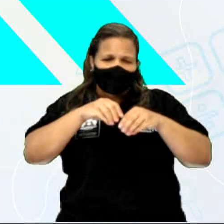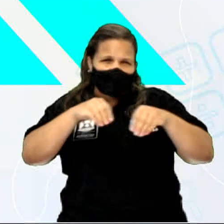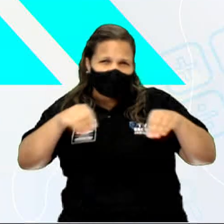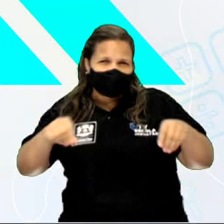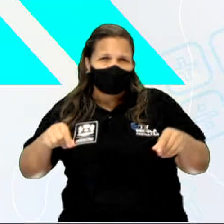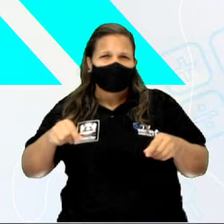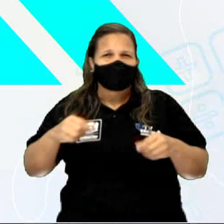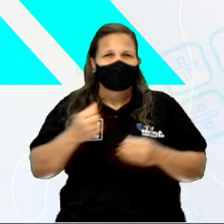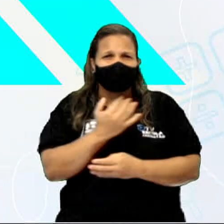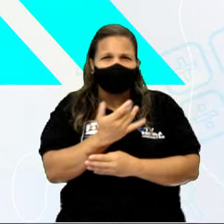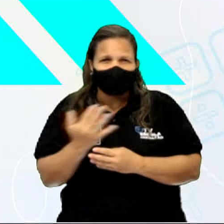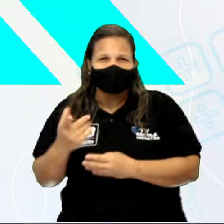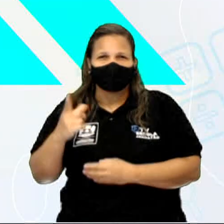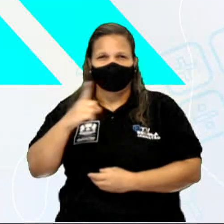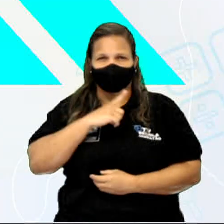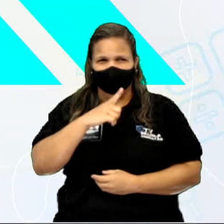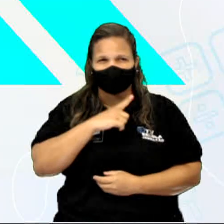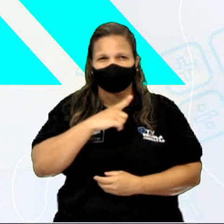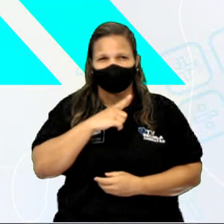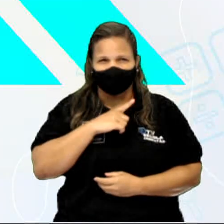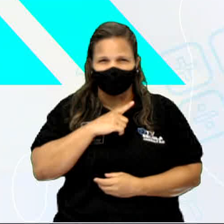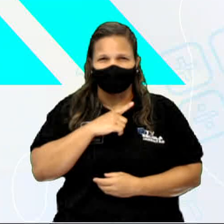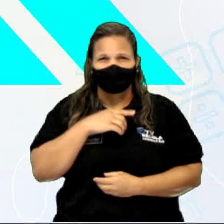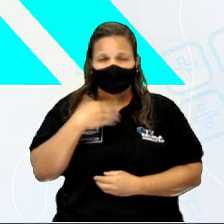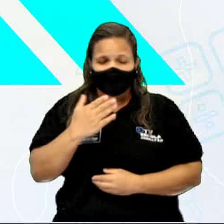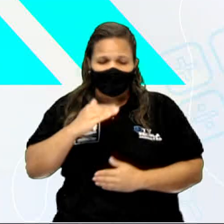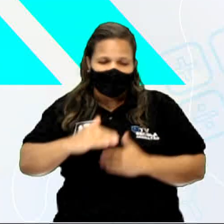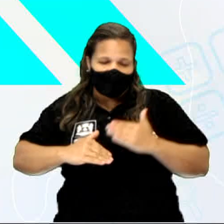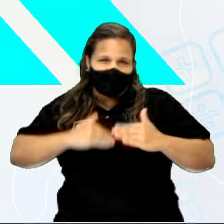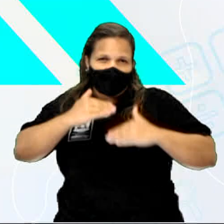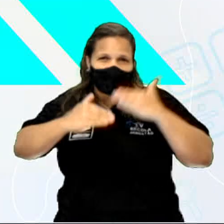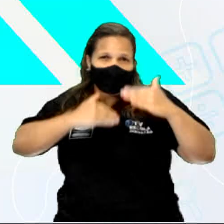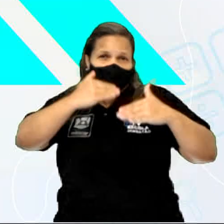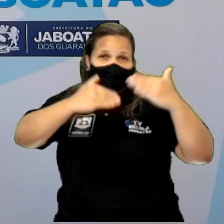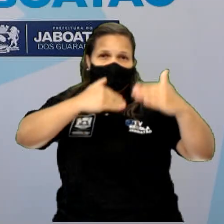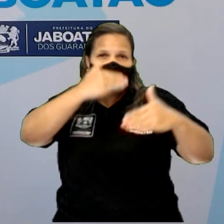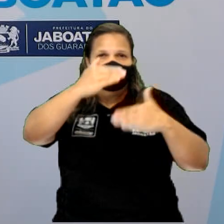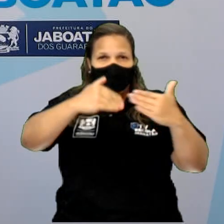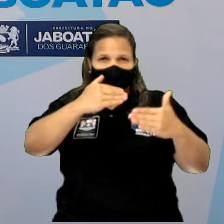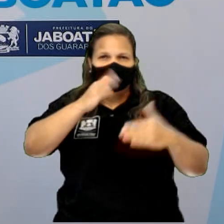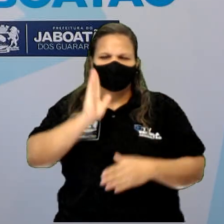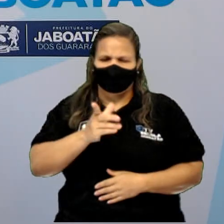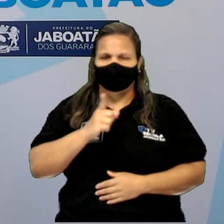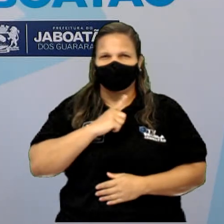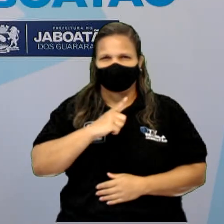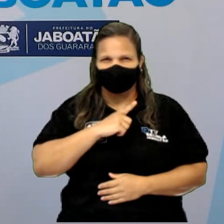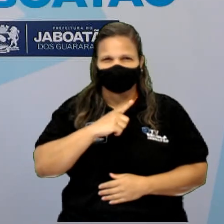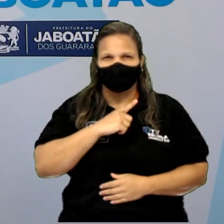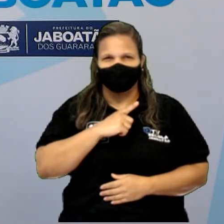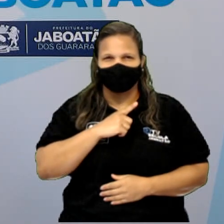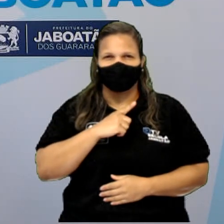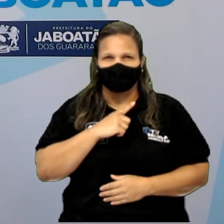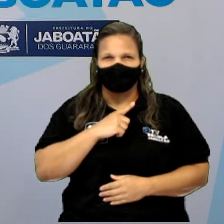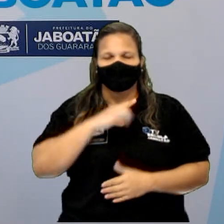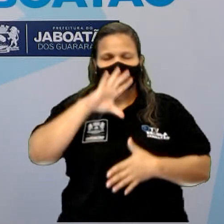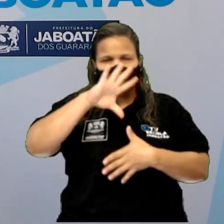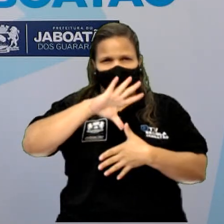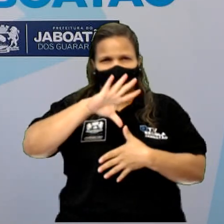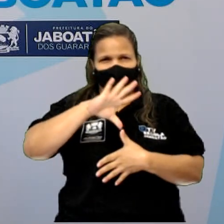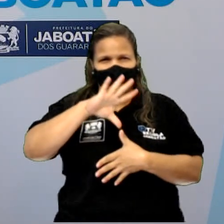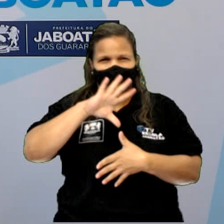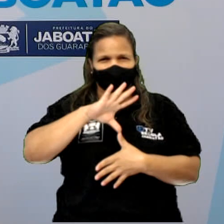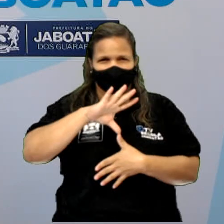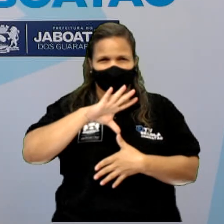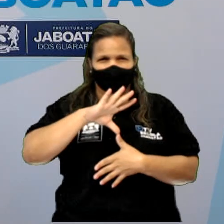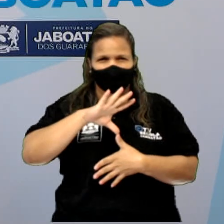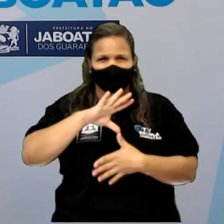tornar o destino final das riquezas, aumentando o ritmo de uma exploração que já existia. E isso foi feito de uma maneira